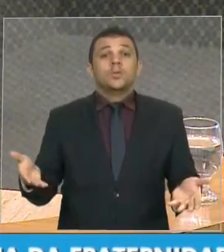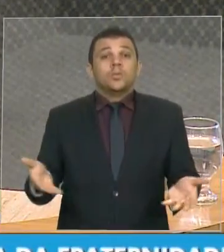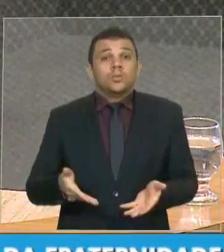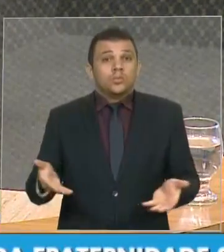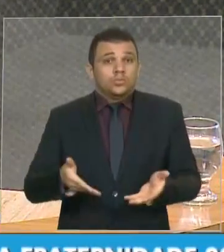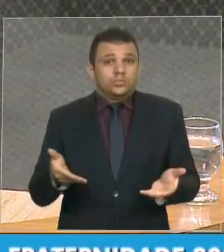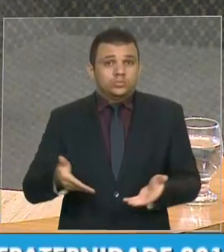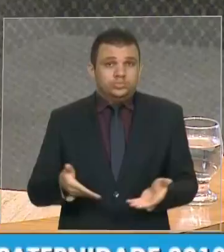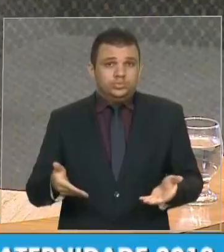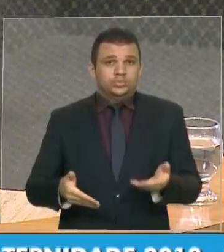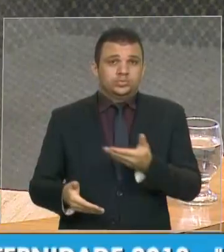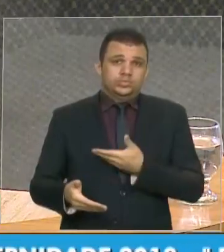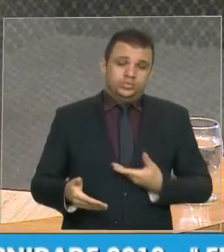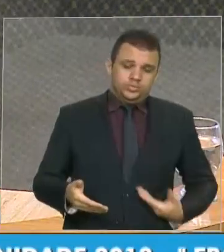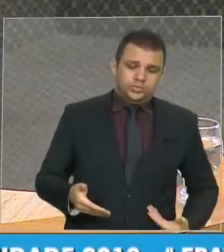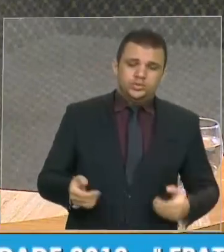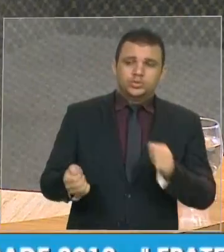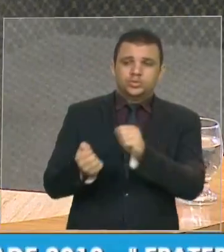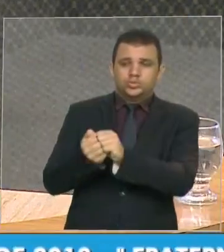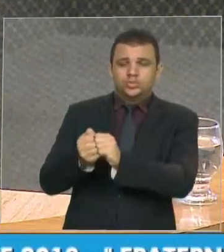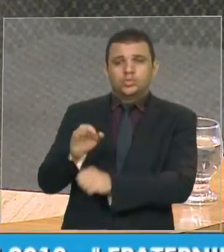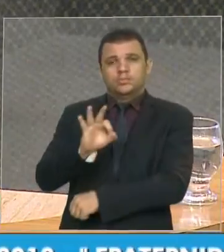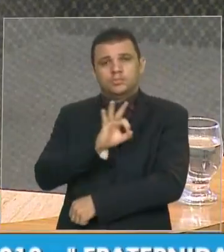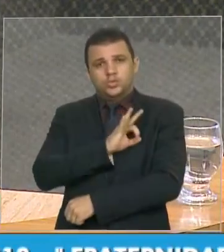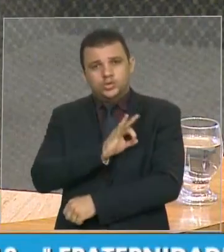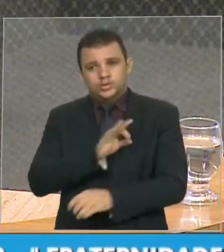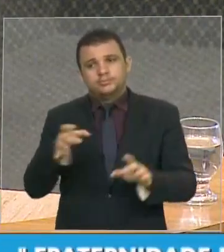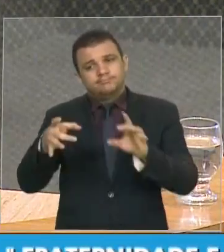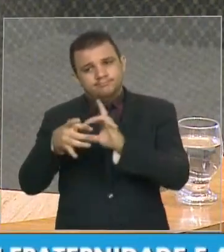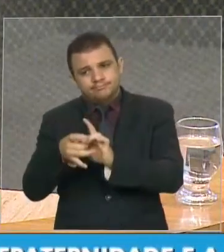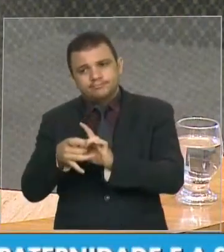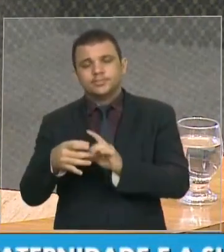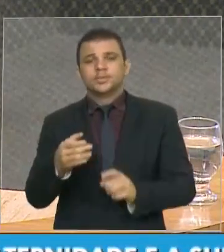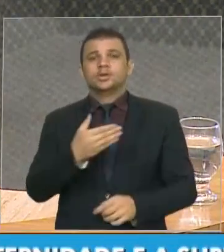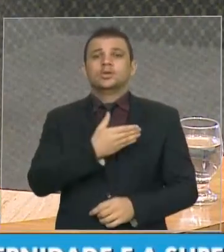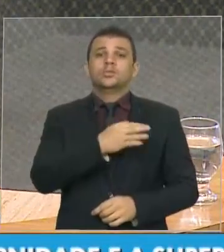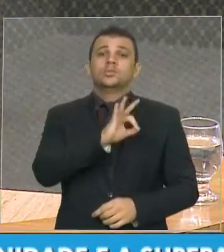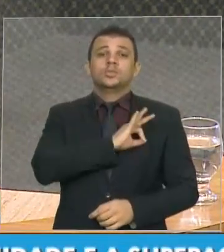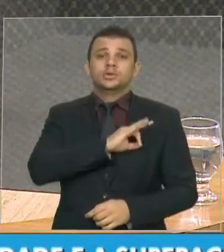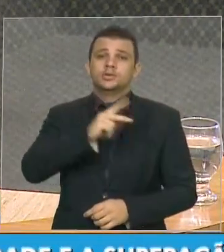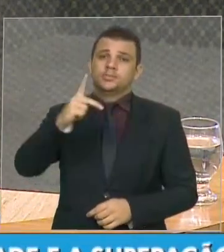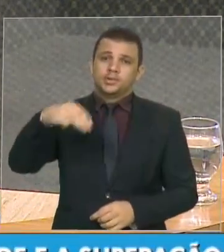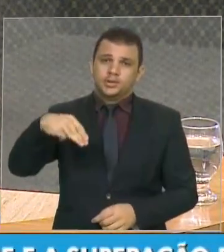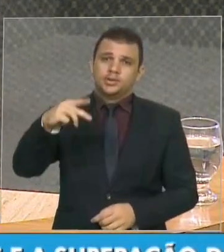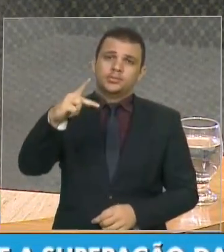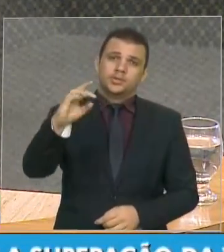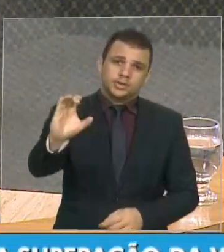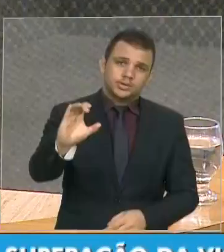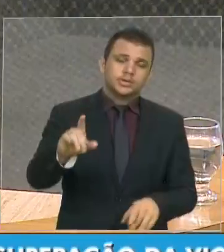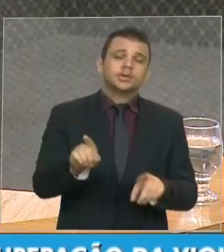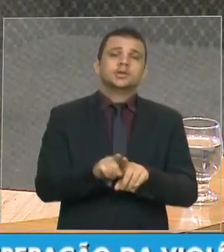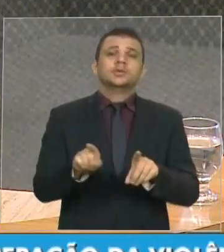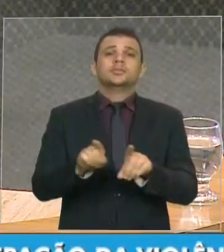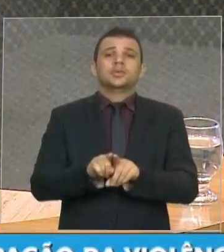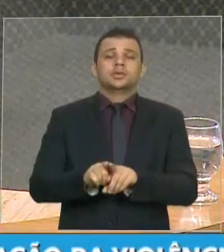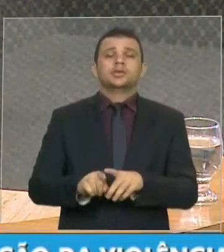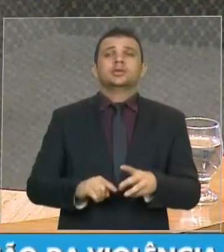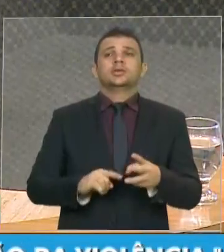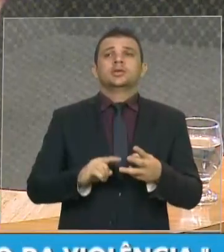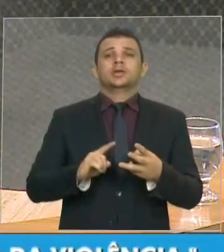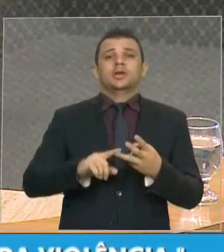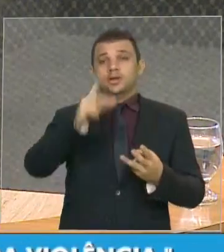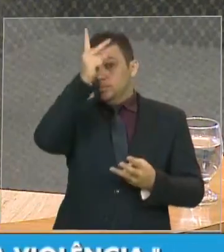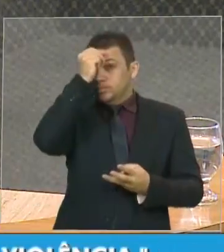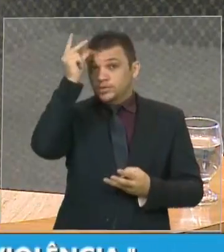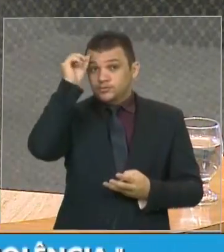proximidade que nós temos com a Polícia Militar, com a Polícia Civil, com a Prefeitura Municipal de São Luís, aqui